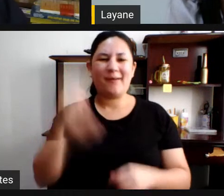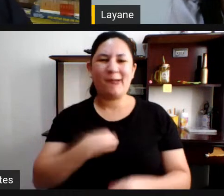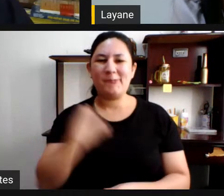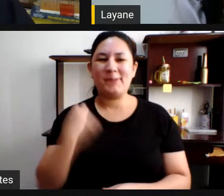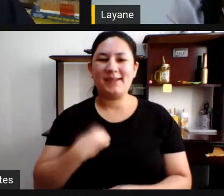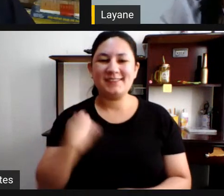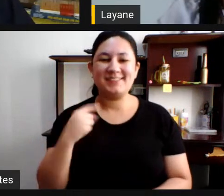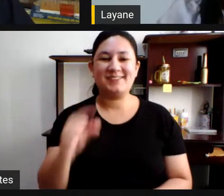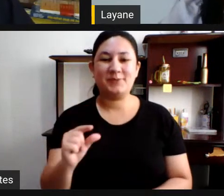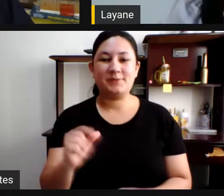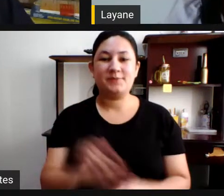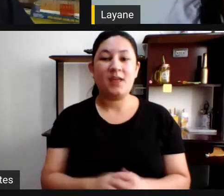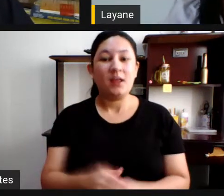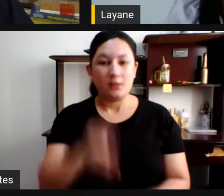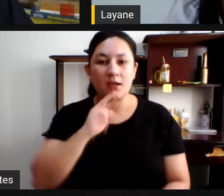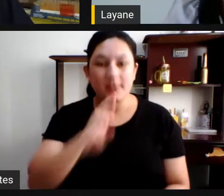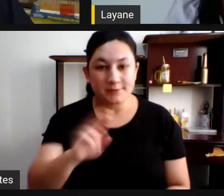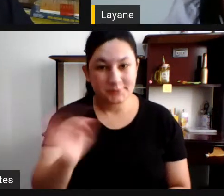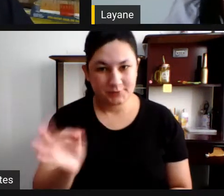estava pensando